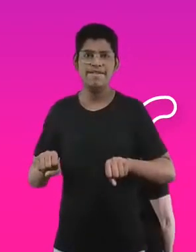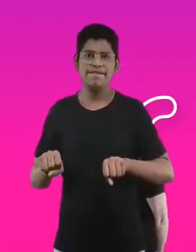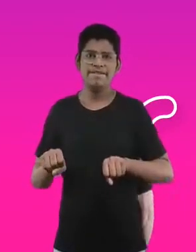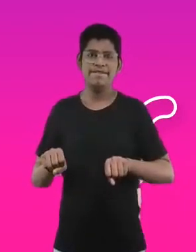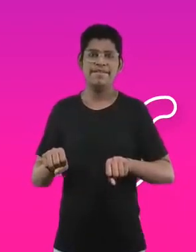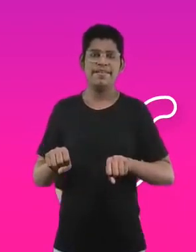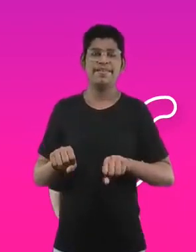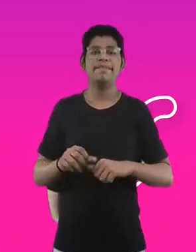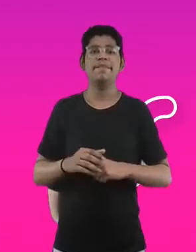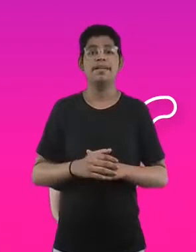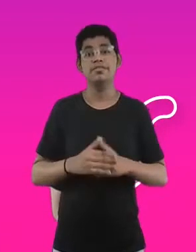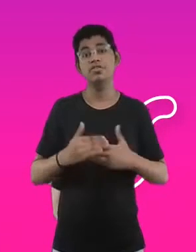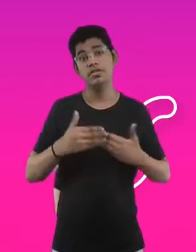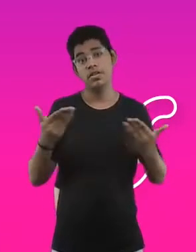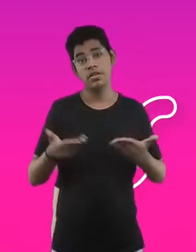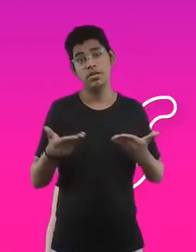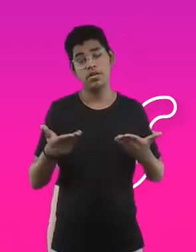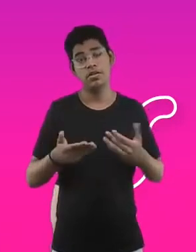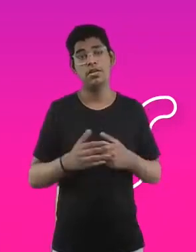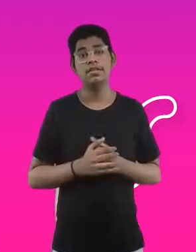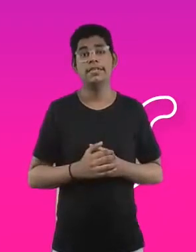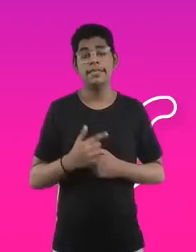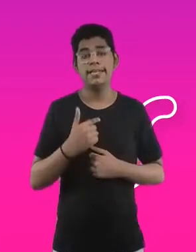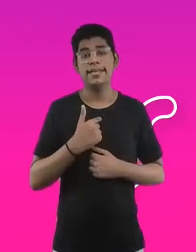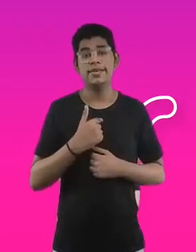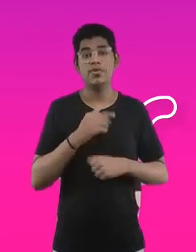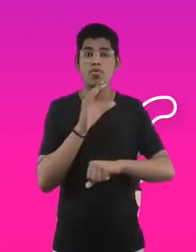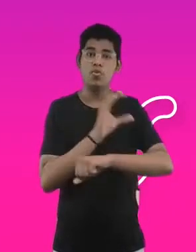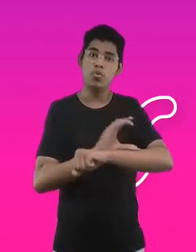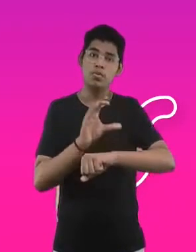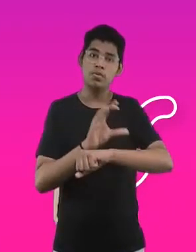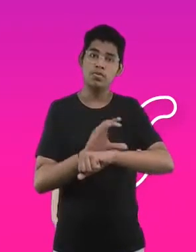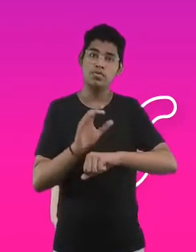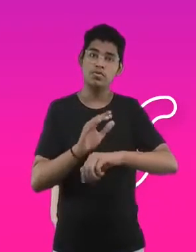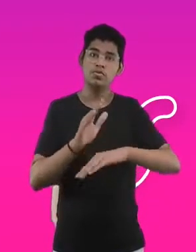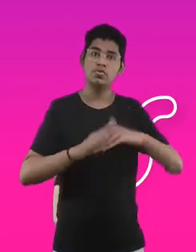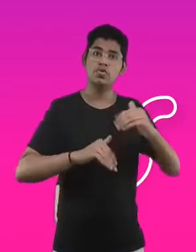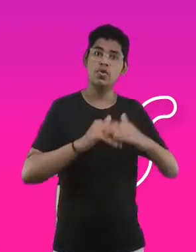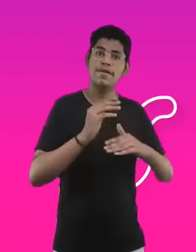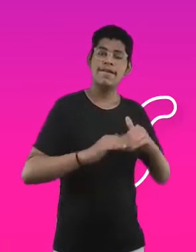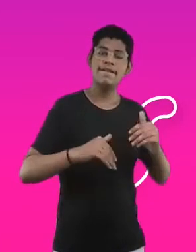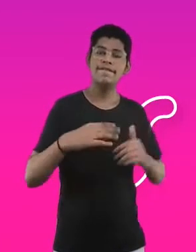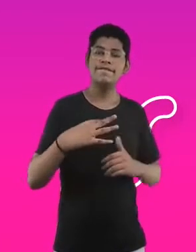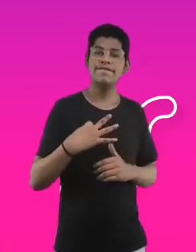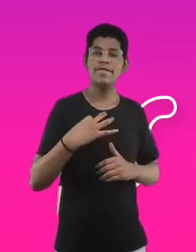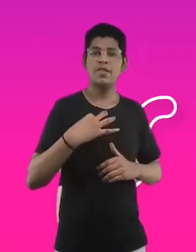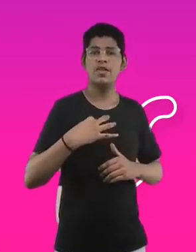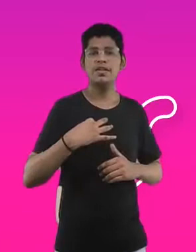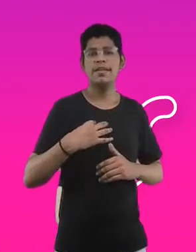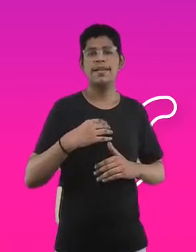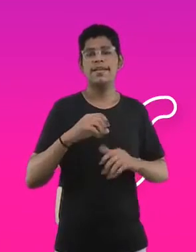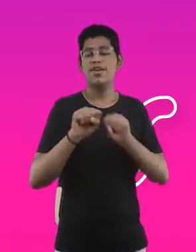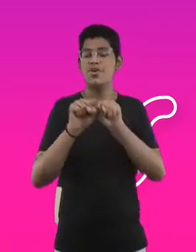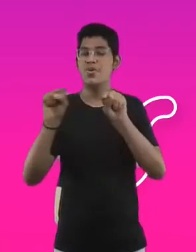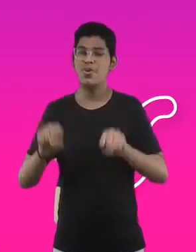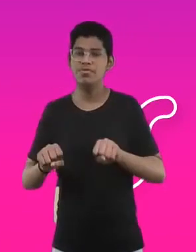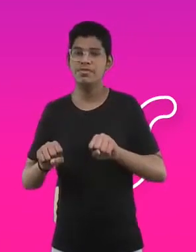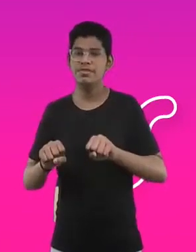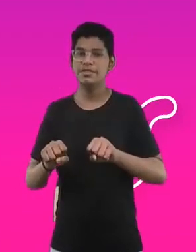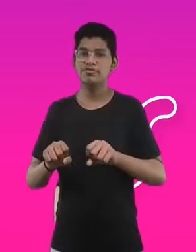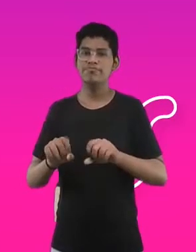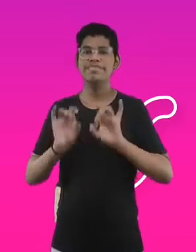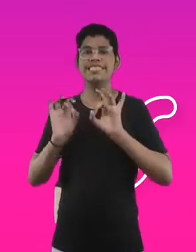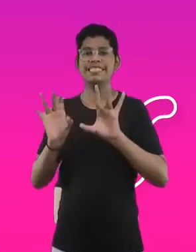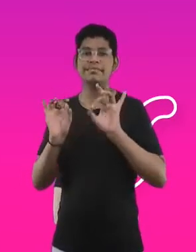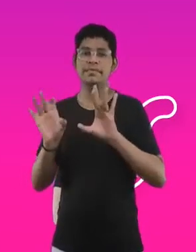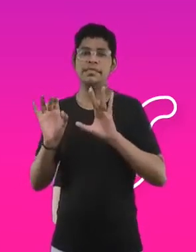momento estou cursando o processo de doutoramento também em computação aplicada, trabalhando com uma